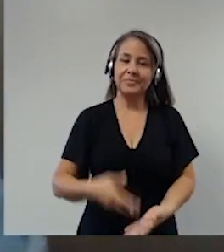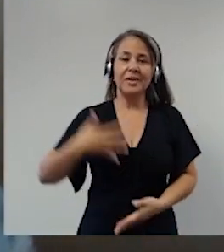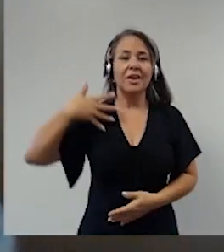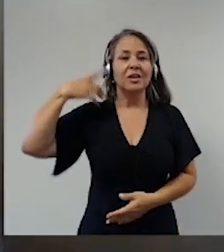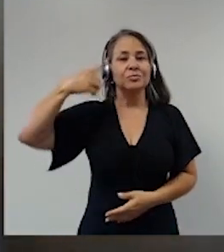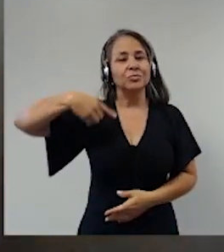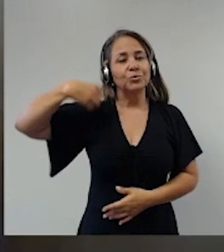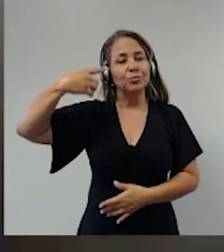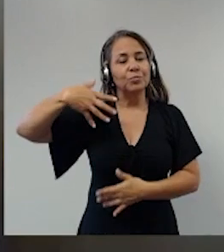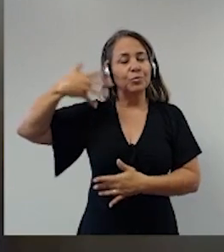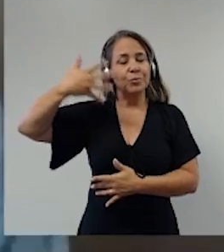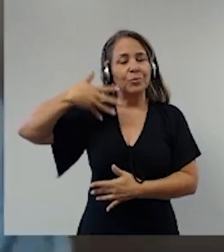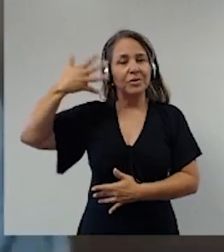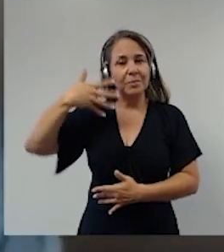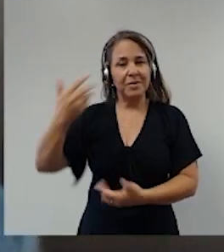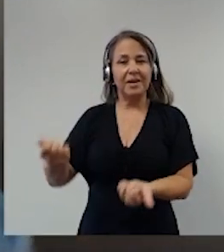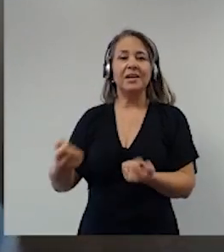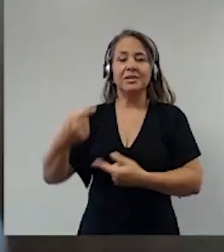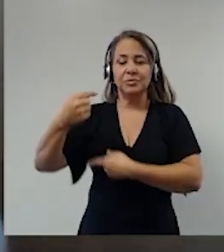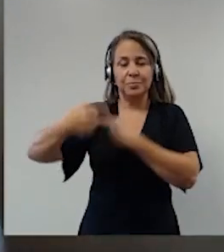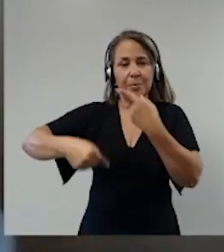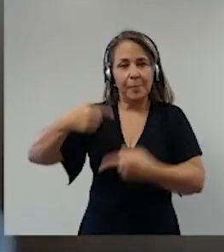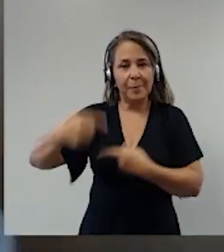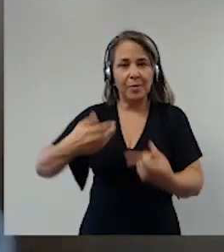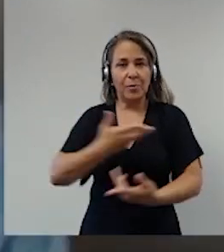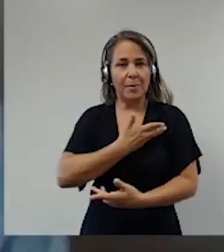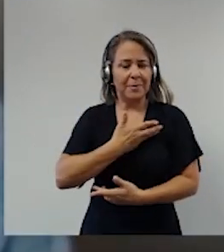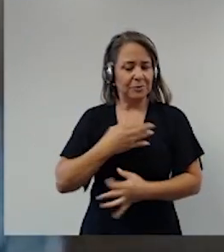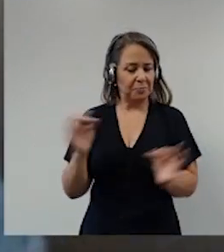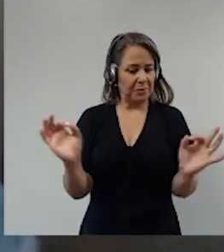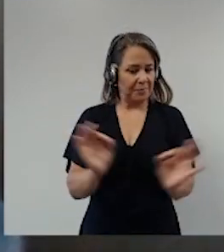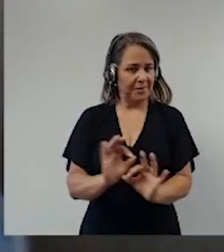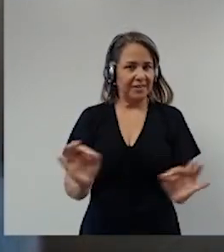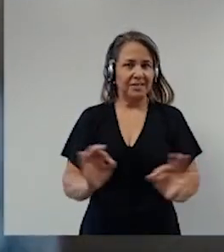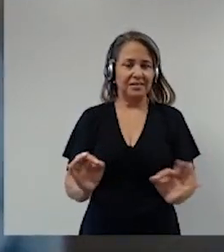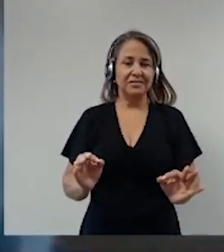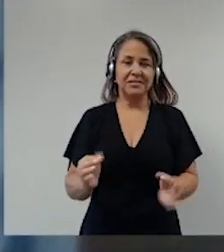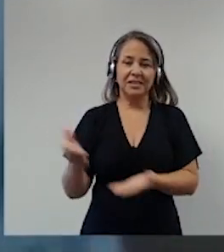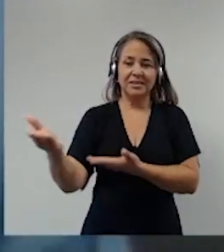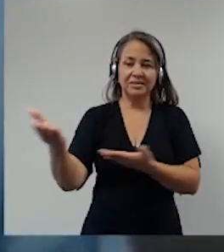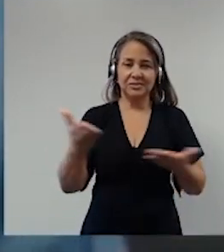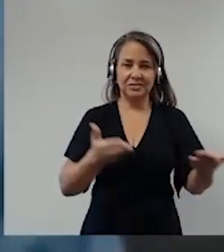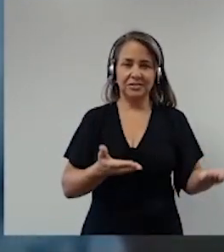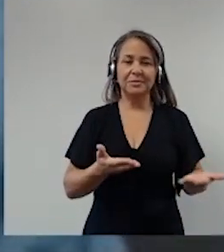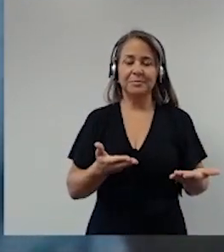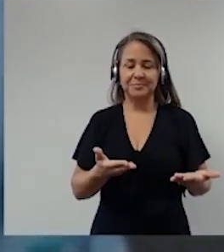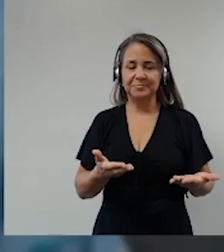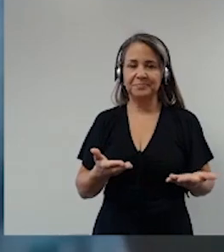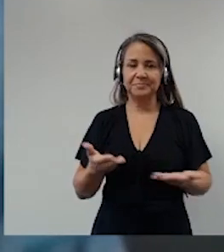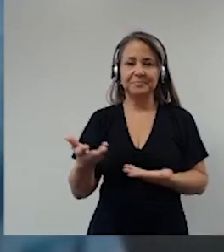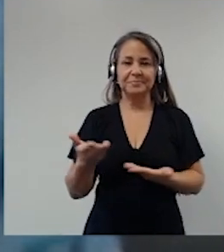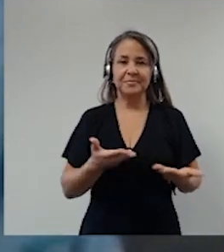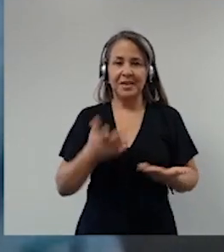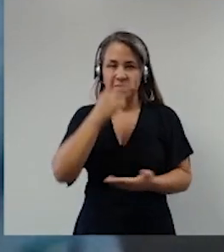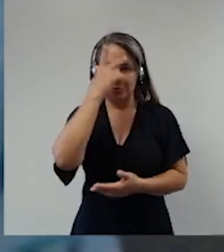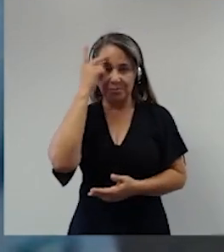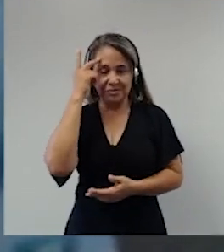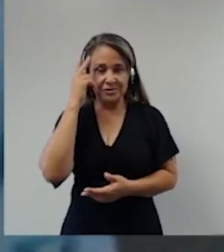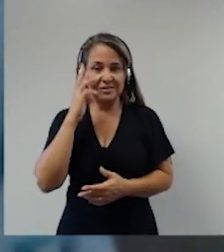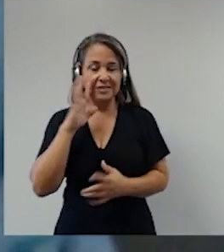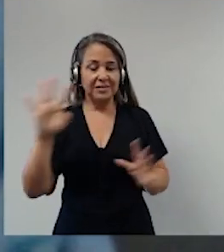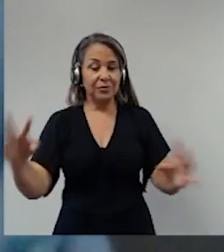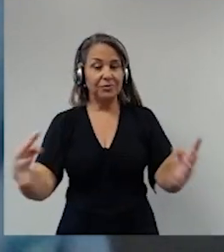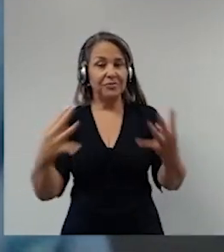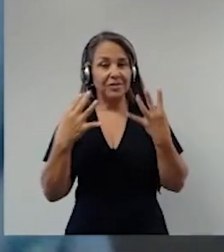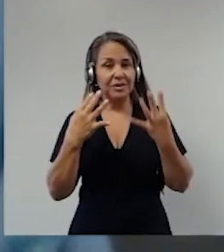tão alto nível, com colegas tão bem preparados, e convido os demais, as pessoas que estão assistindo,